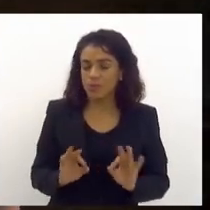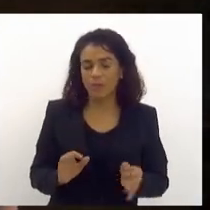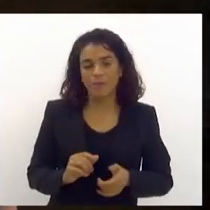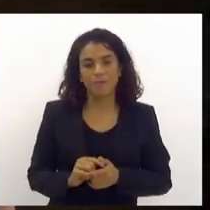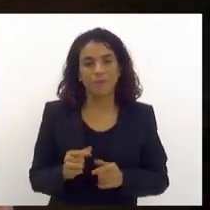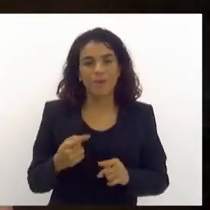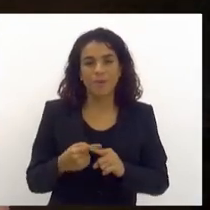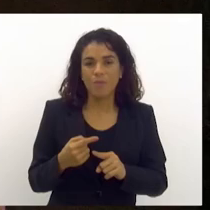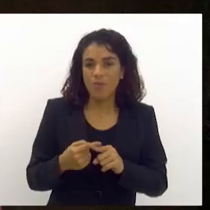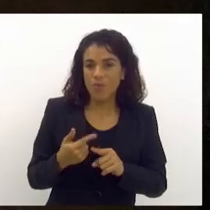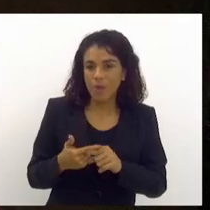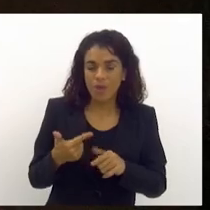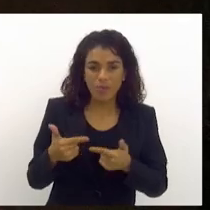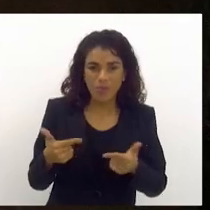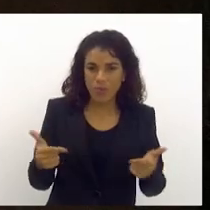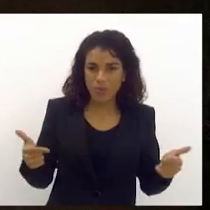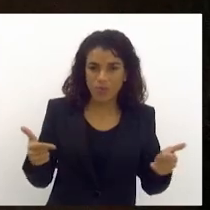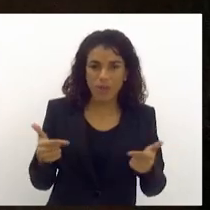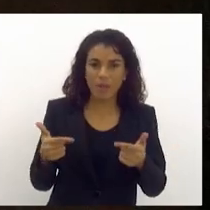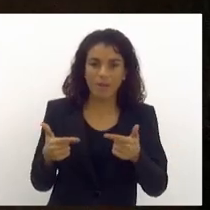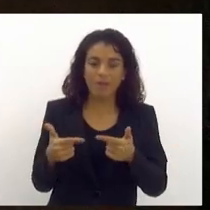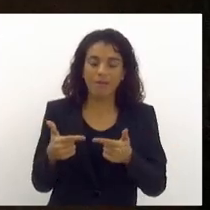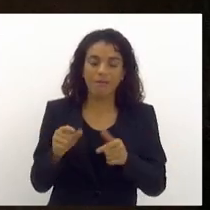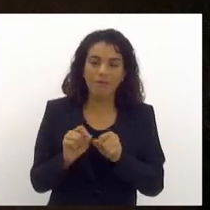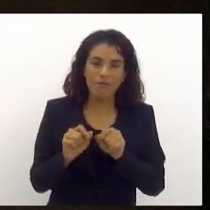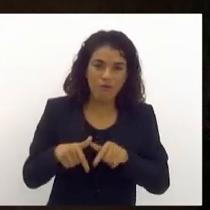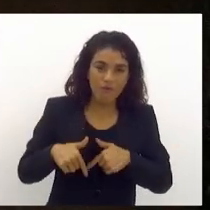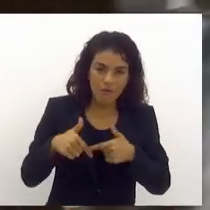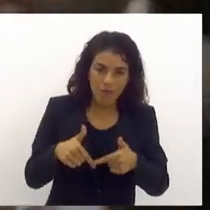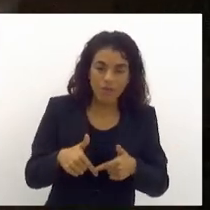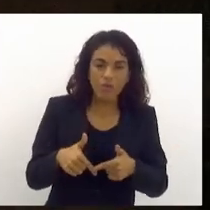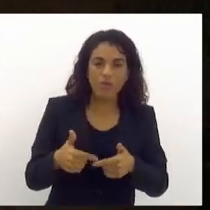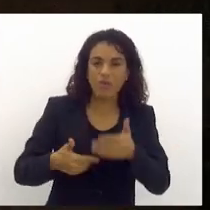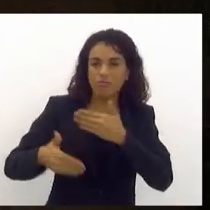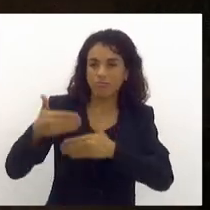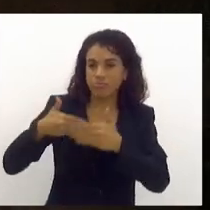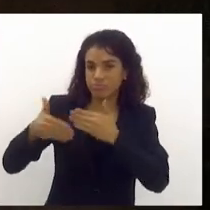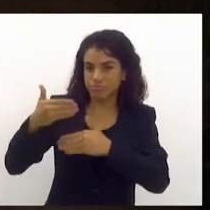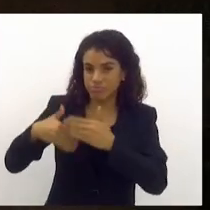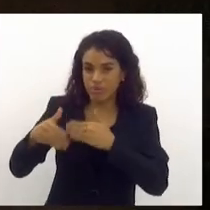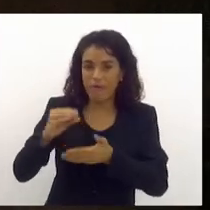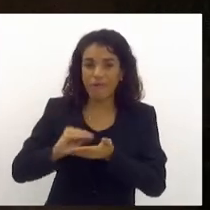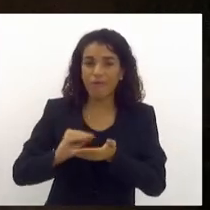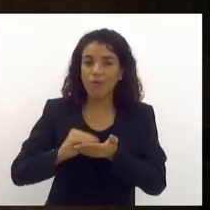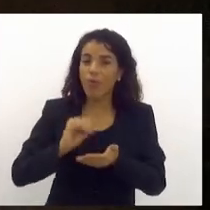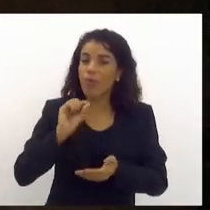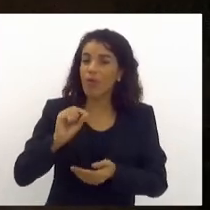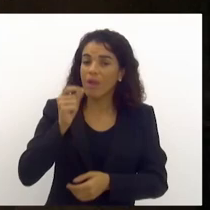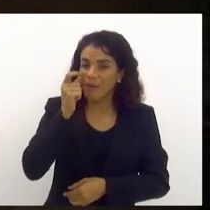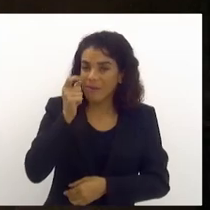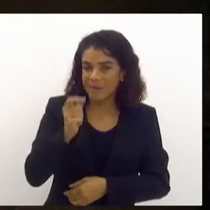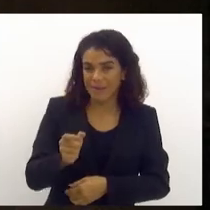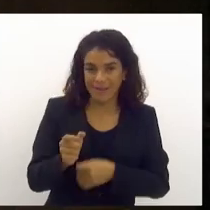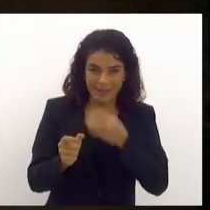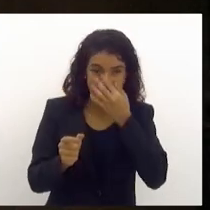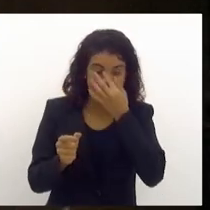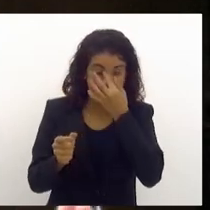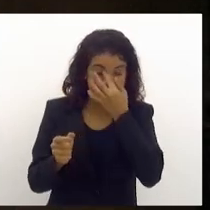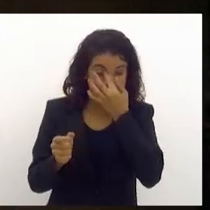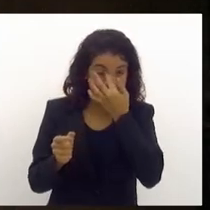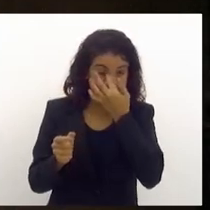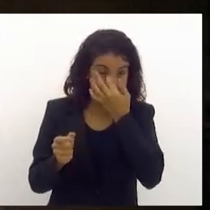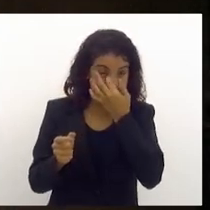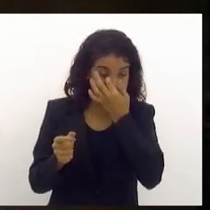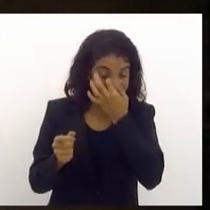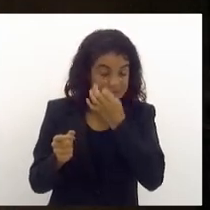Porque isso não tem sido feito, não foi feito em outra legislatura. Faltou interesse da mesa diretora